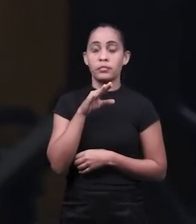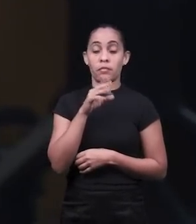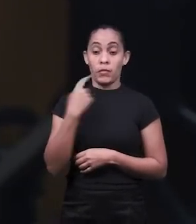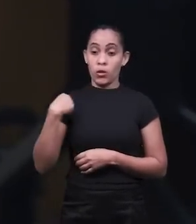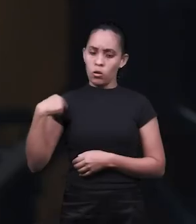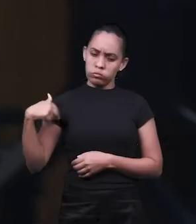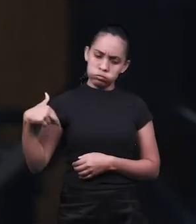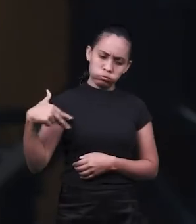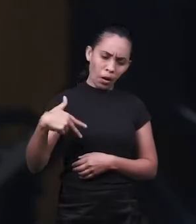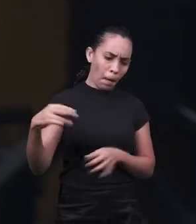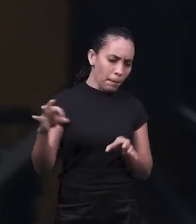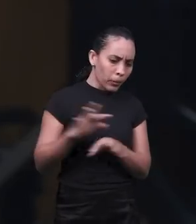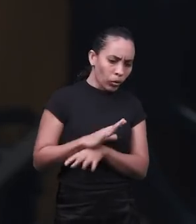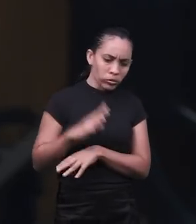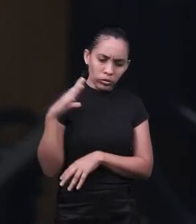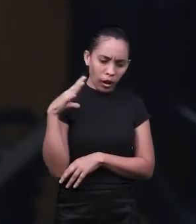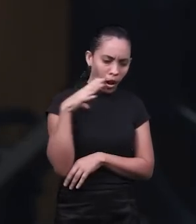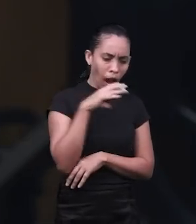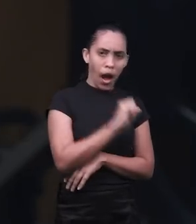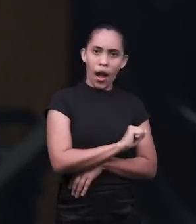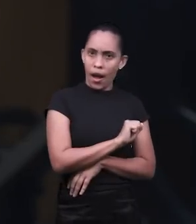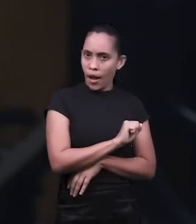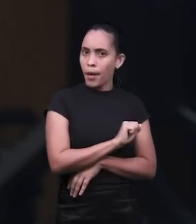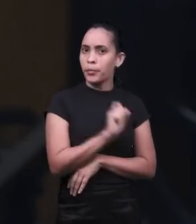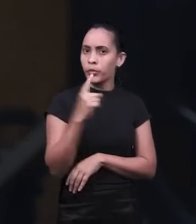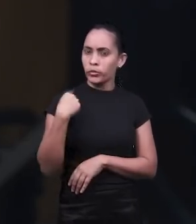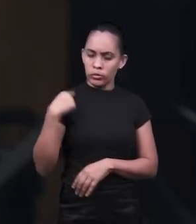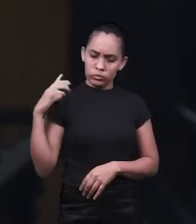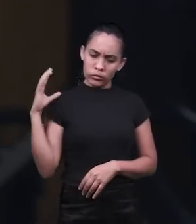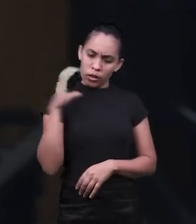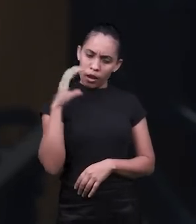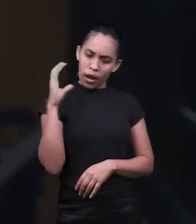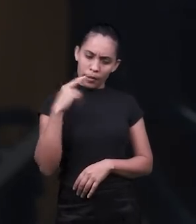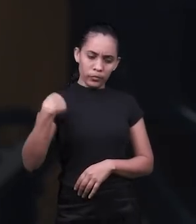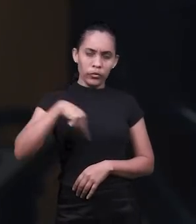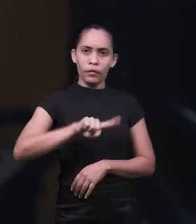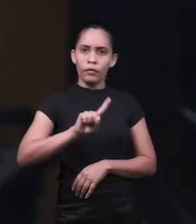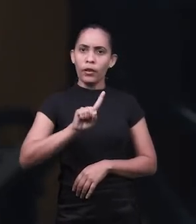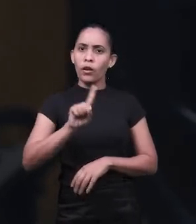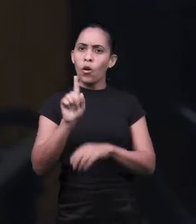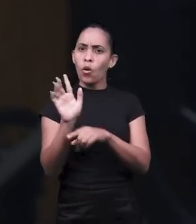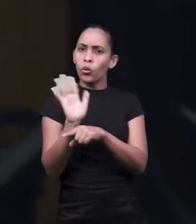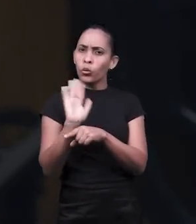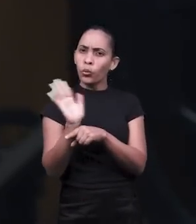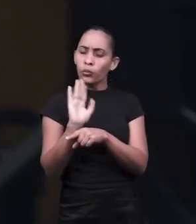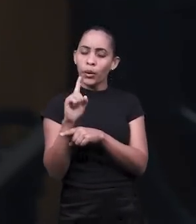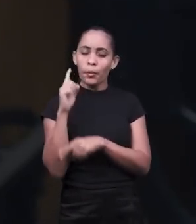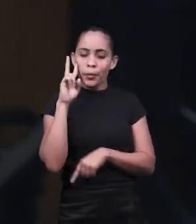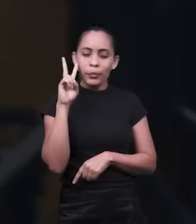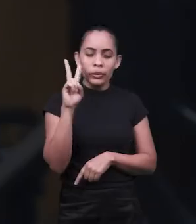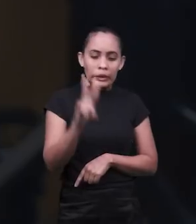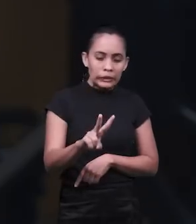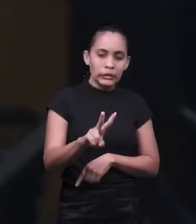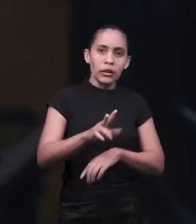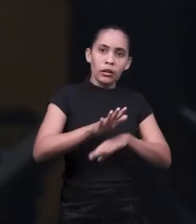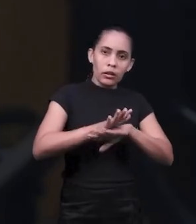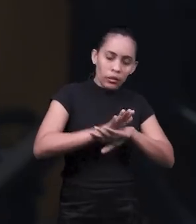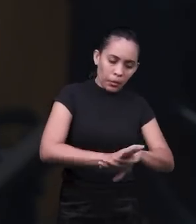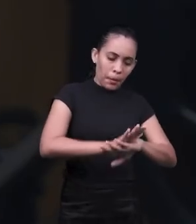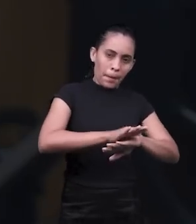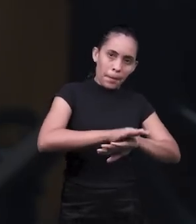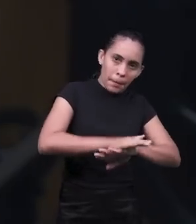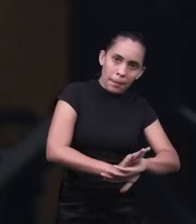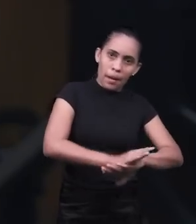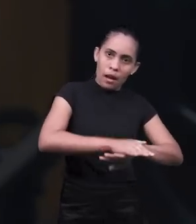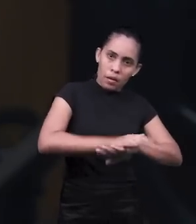nós fomos e já iniciamos a compressão cardíaca, que é o que a gente vê nos filmes, né? Quando a pessoa fica ali tentando apertar